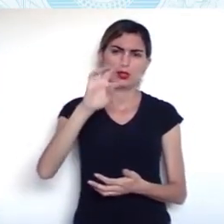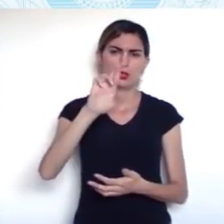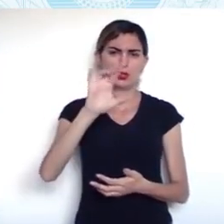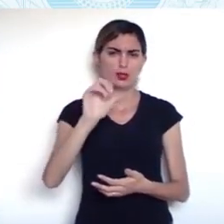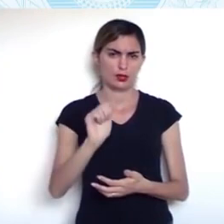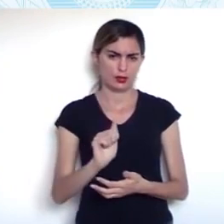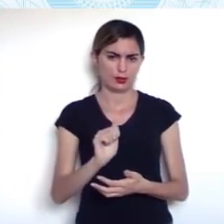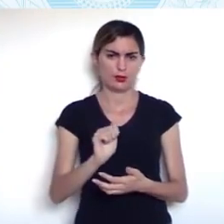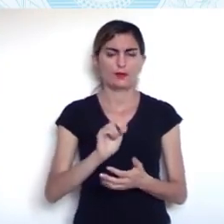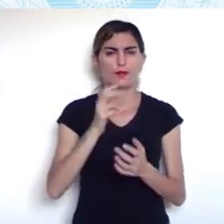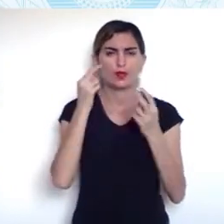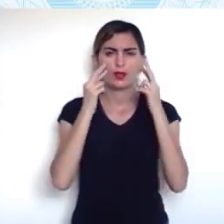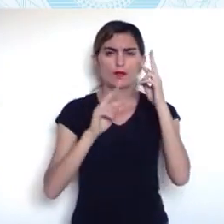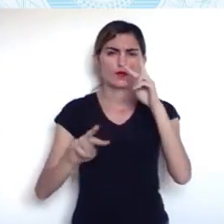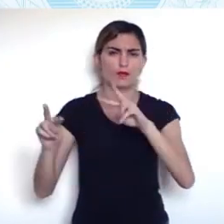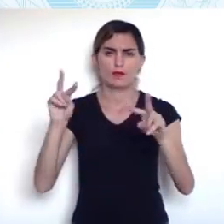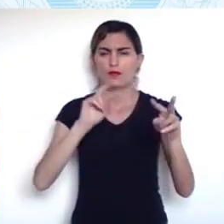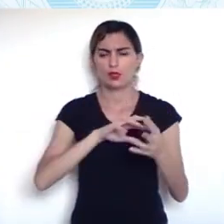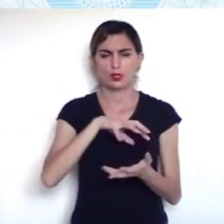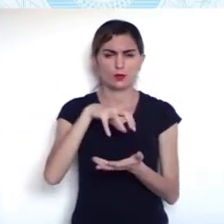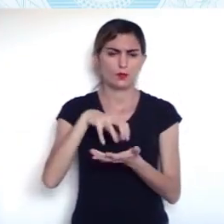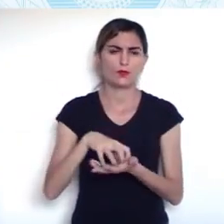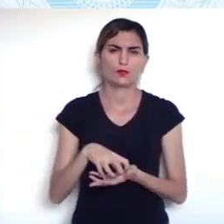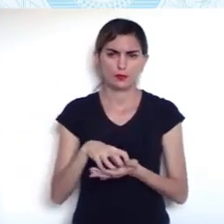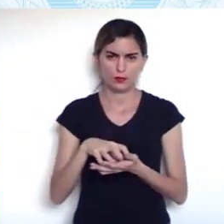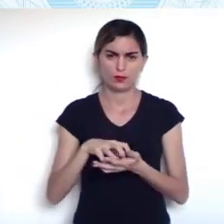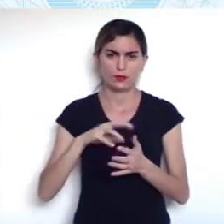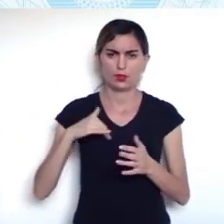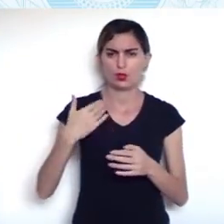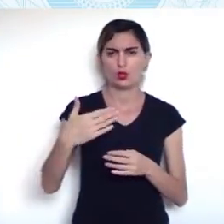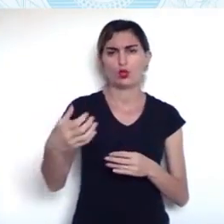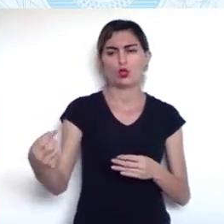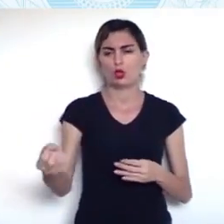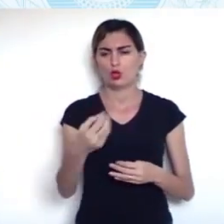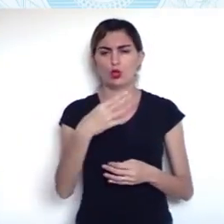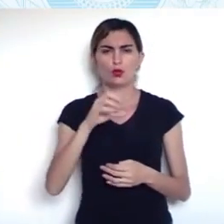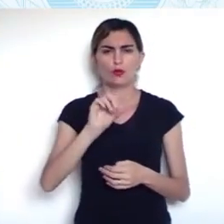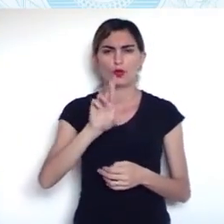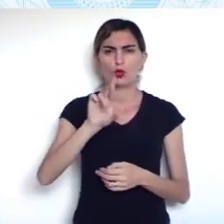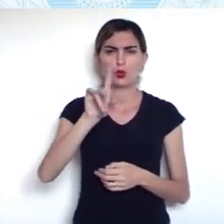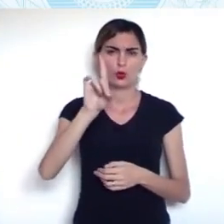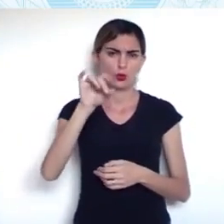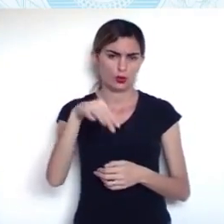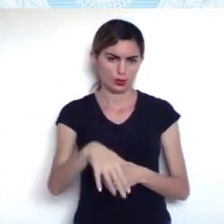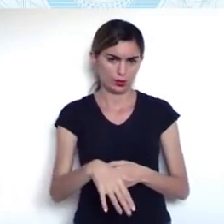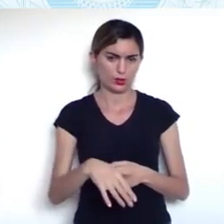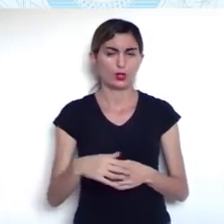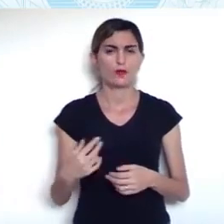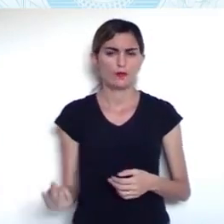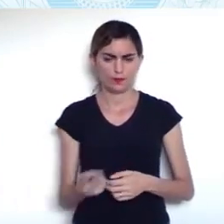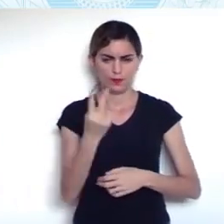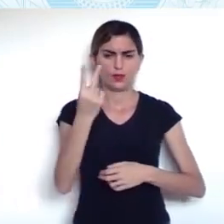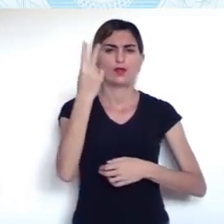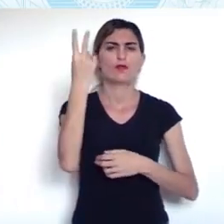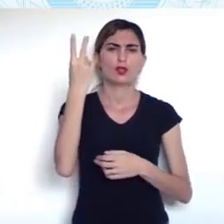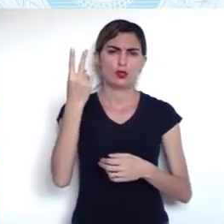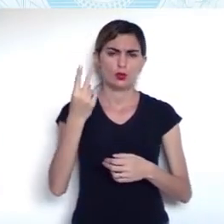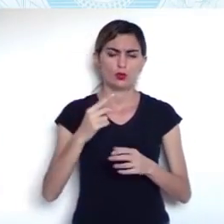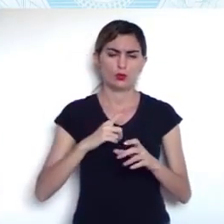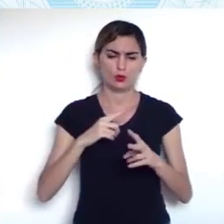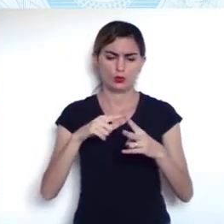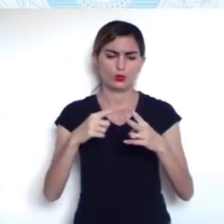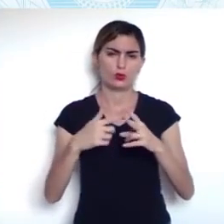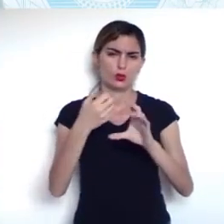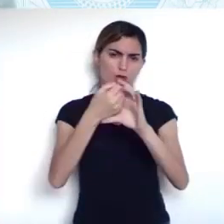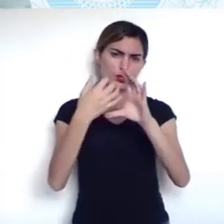o homem ser o centro numa visão antrocêntrica, e defendia uma nova ordem, não é isso? Que era a ordem dos valores. Então